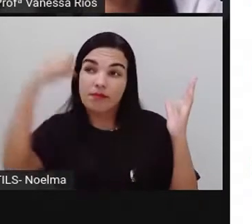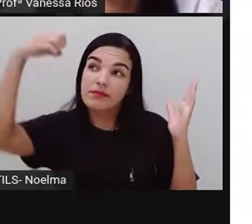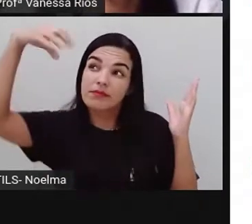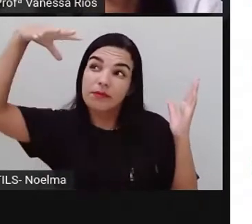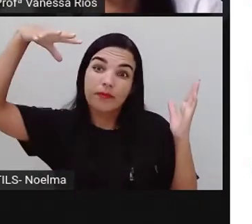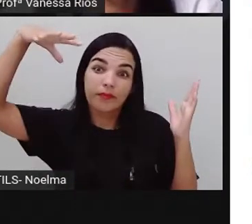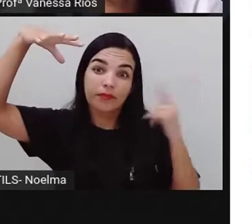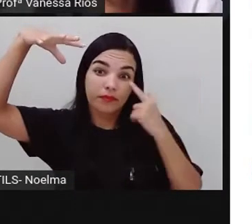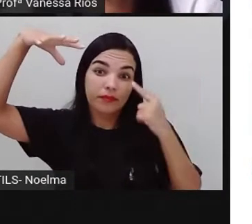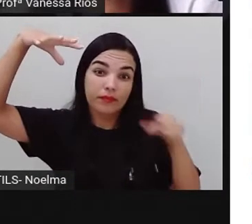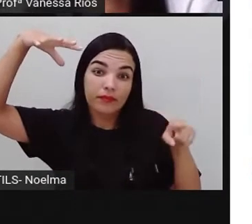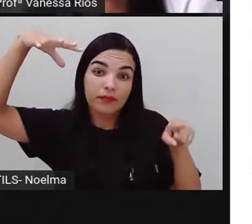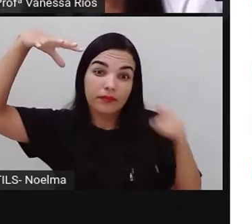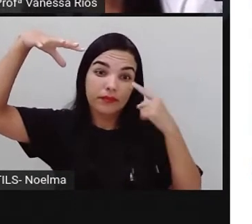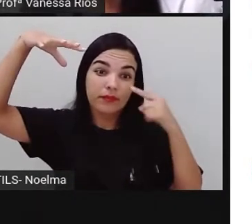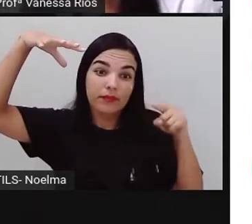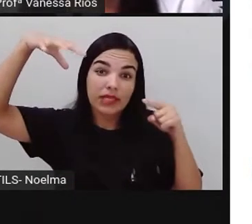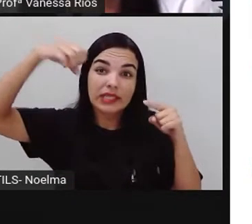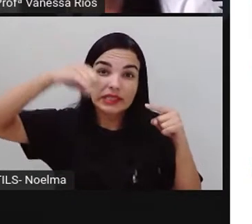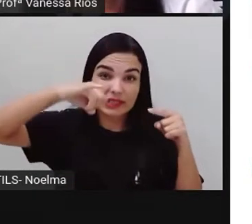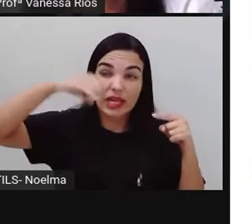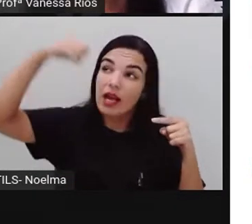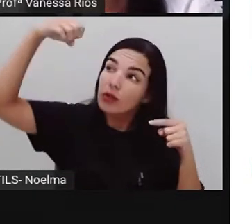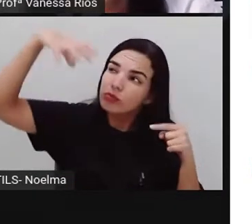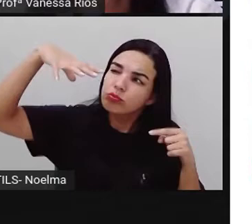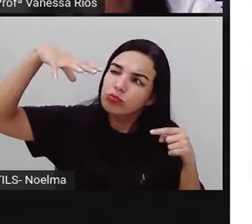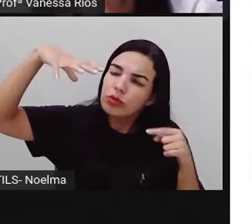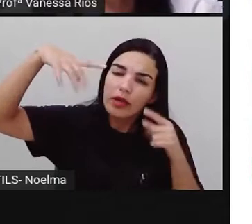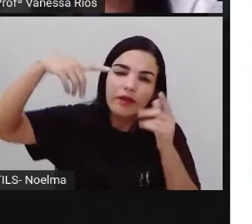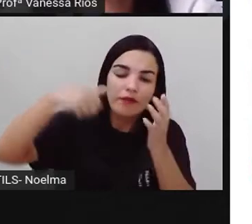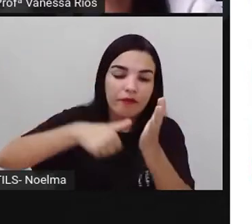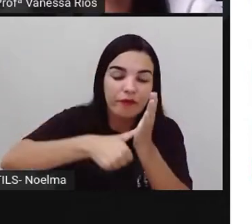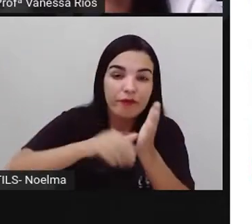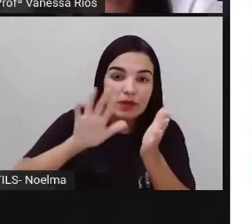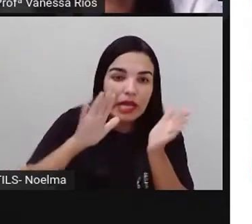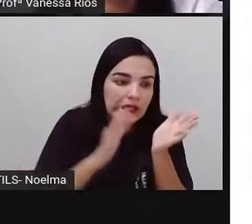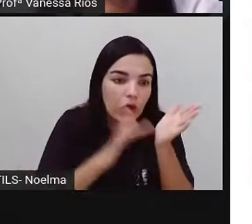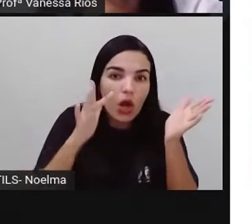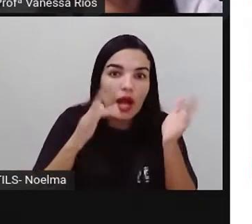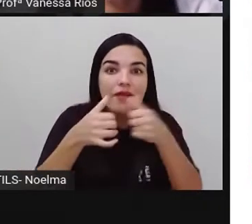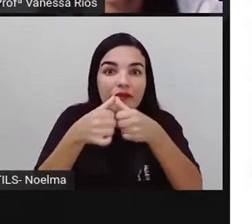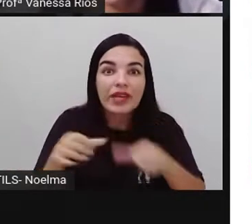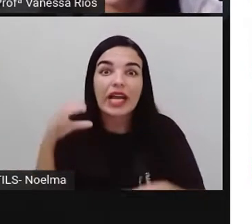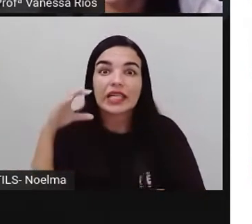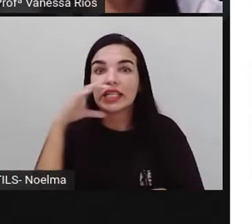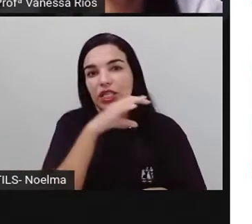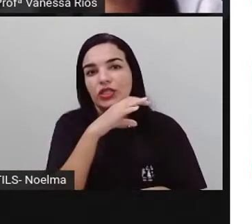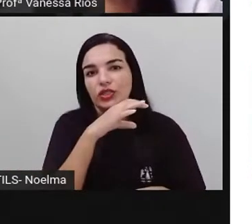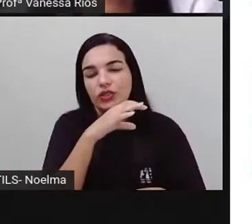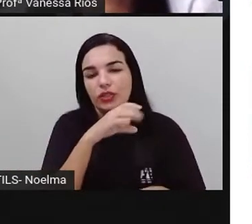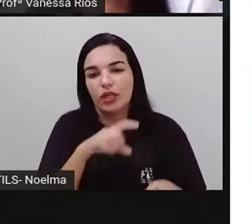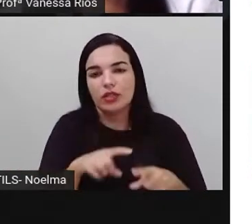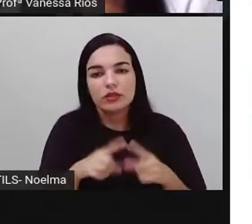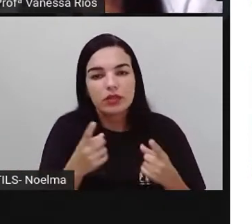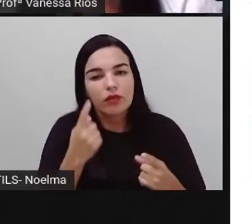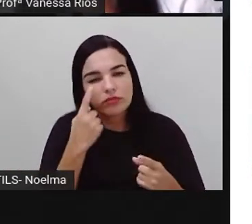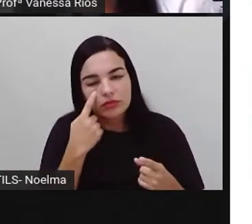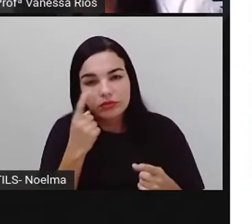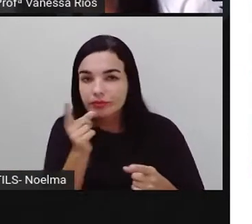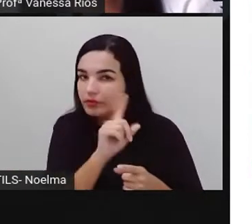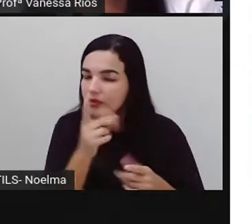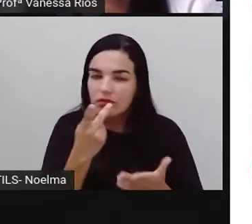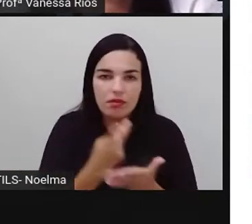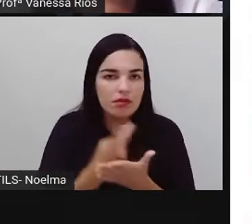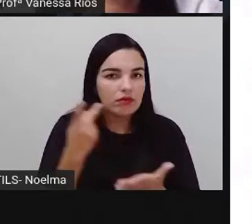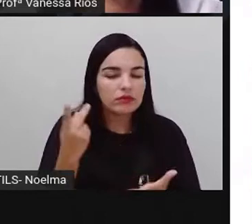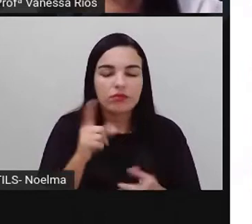fica um pouco de tempo acesa, se a gente tocar, a gente vai perceber que ela também está quente. E não é o que acontece com